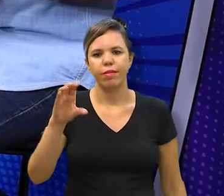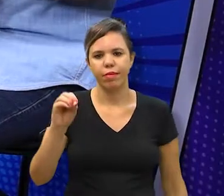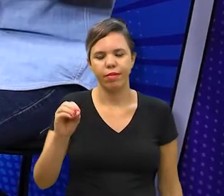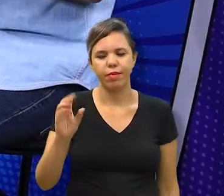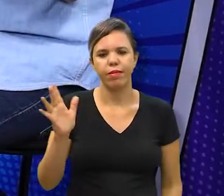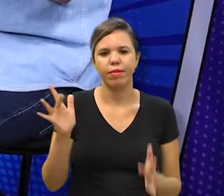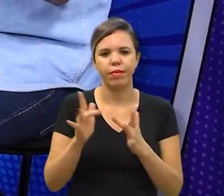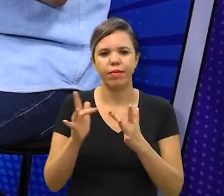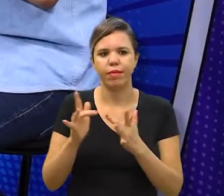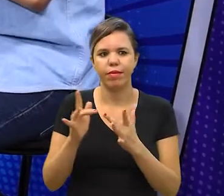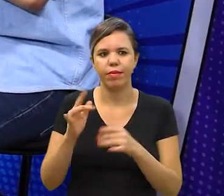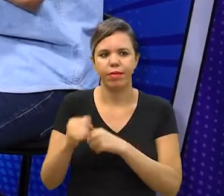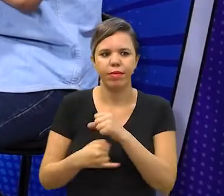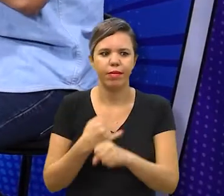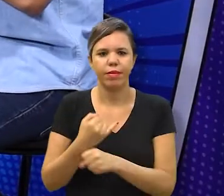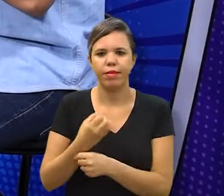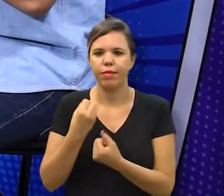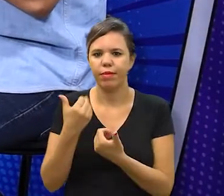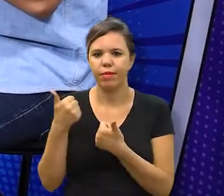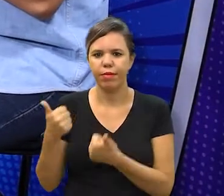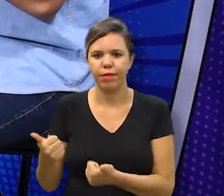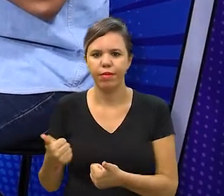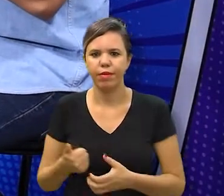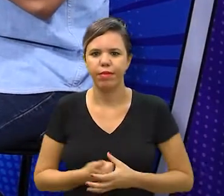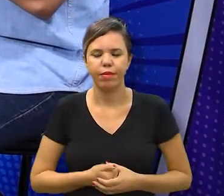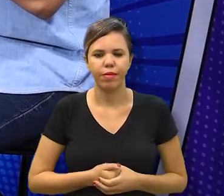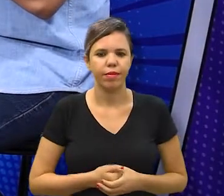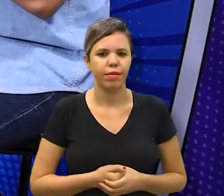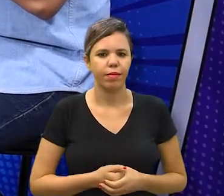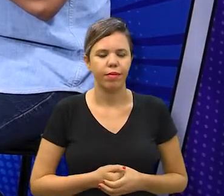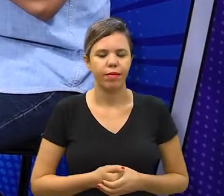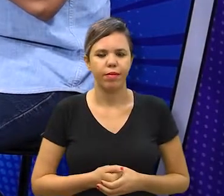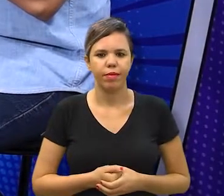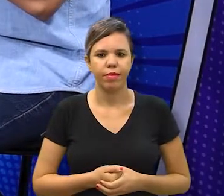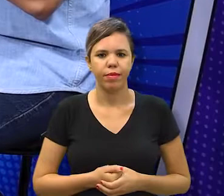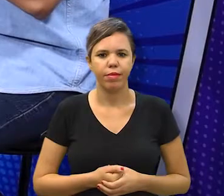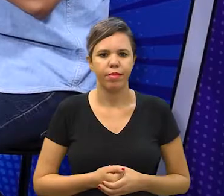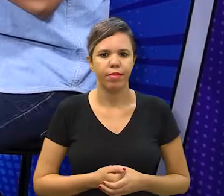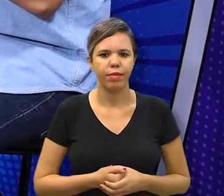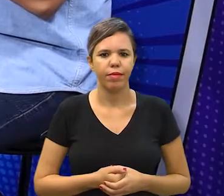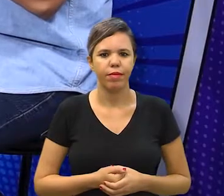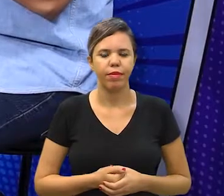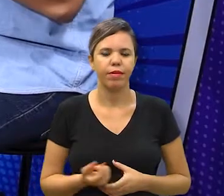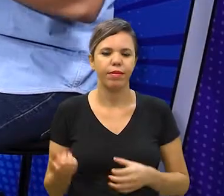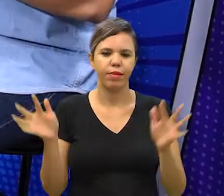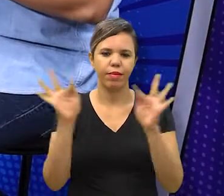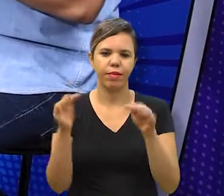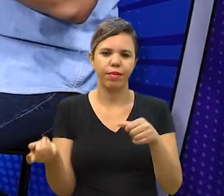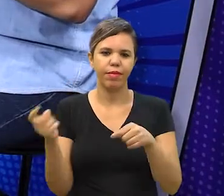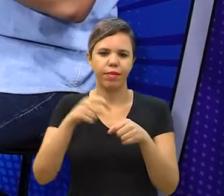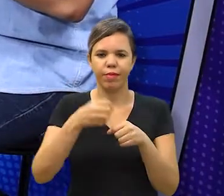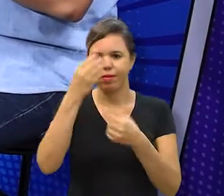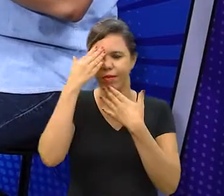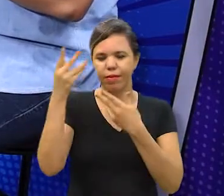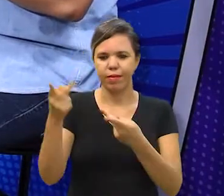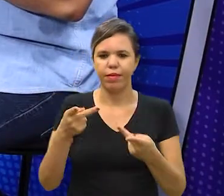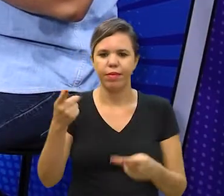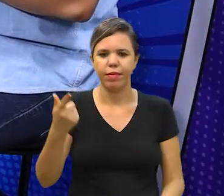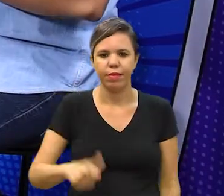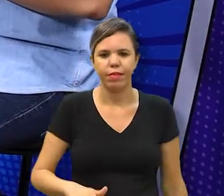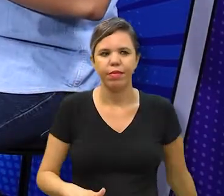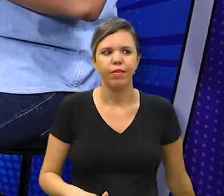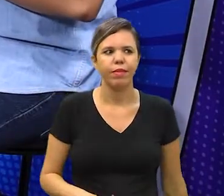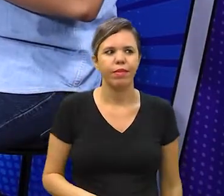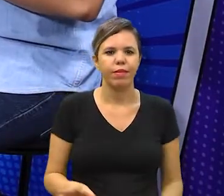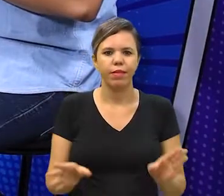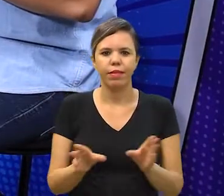já está conectado aqui comigo. Tudo bem, Digo? E aí, Michel, tudo bem? Feliz de estar de volta, obrigado pelo convite de novo aí. Vamos